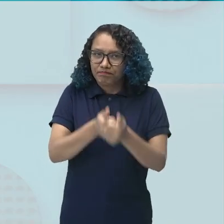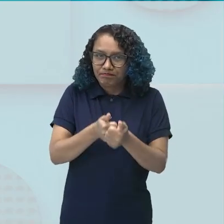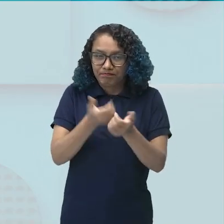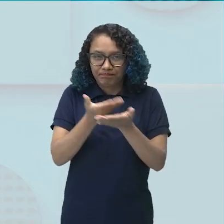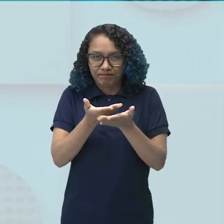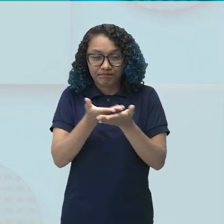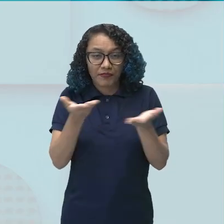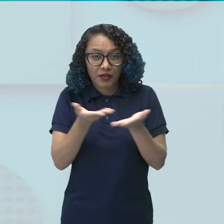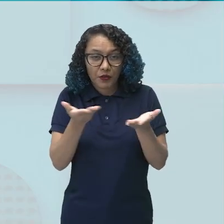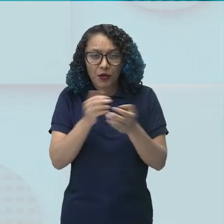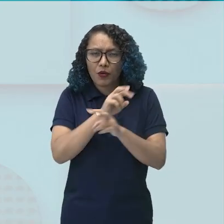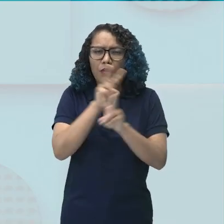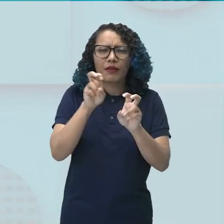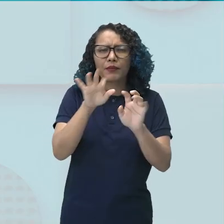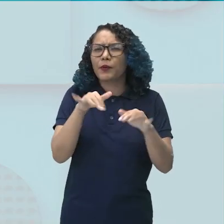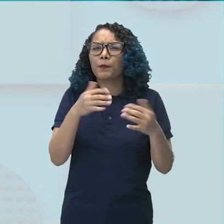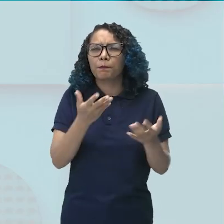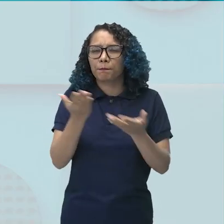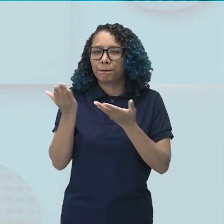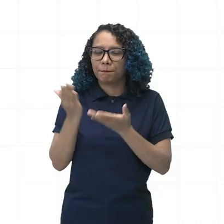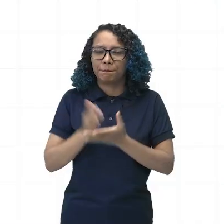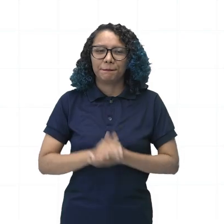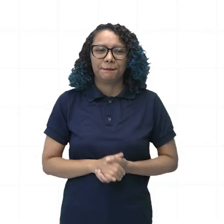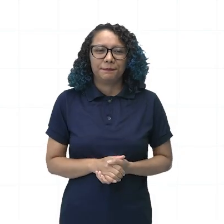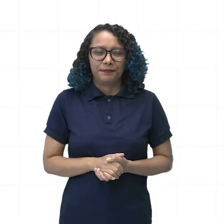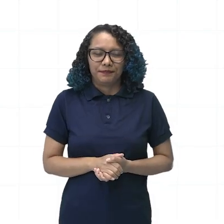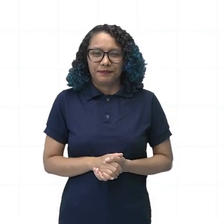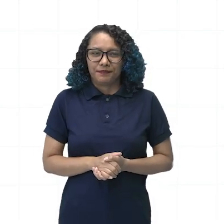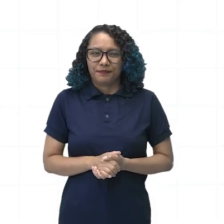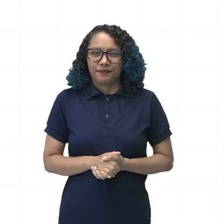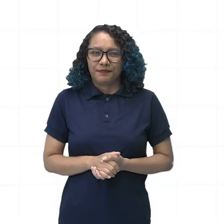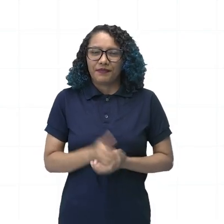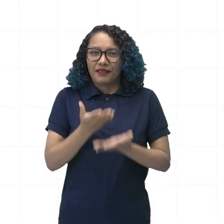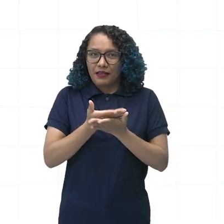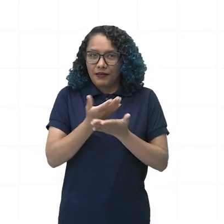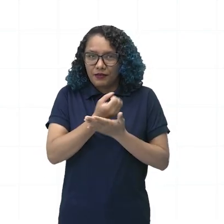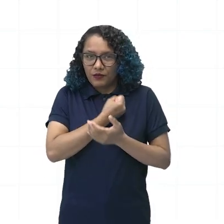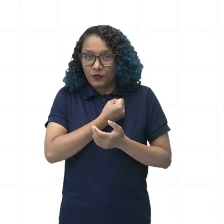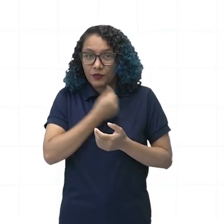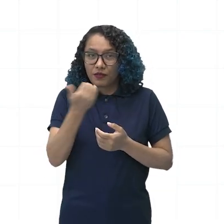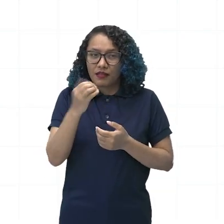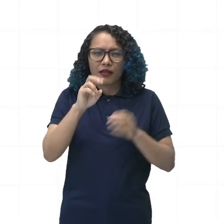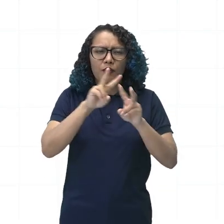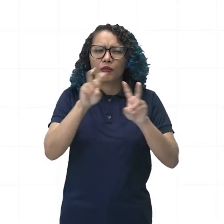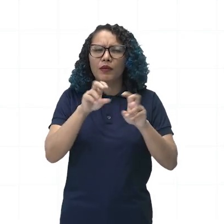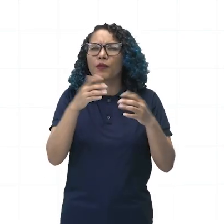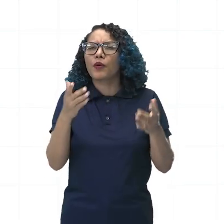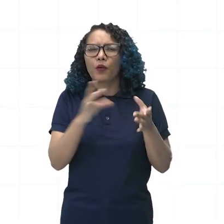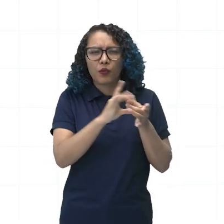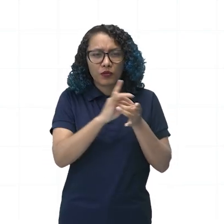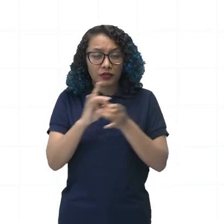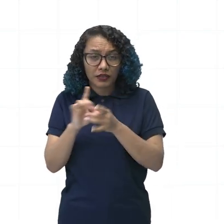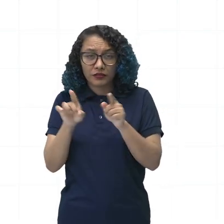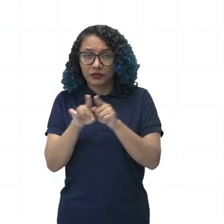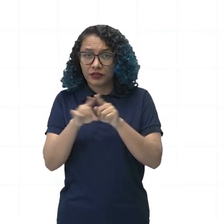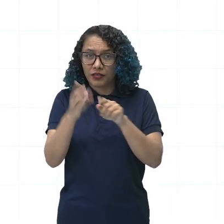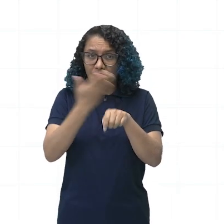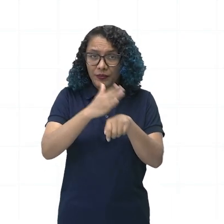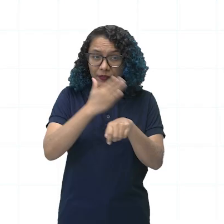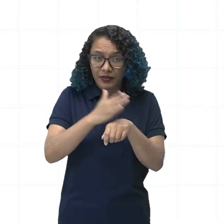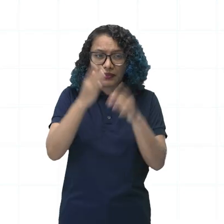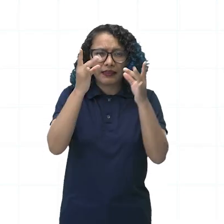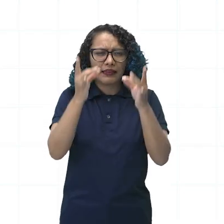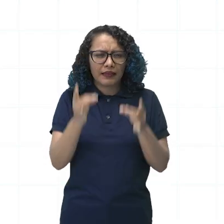nesta aula que tem como objeto de conhecimento. Aula 10, objeto de conhecimento, contextos e